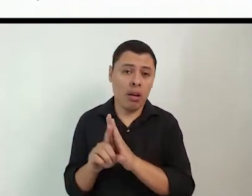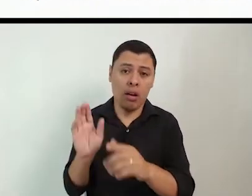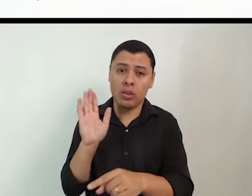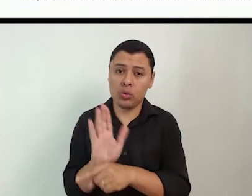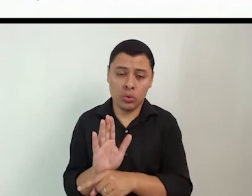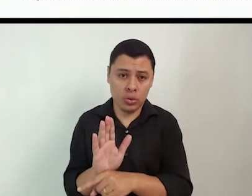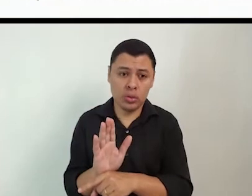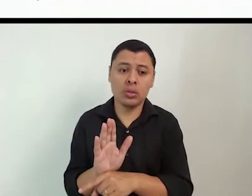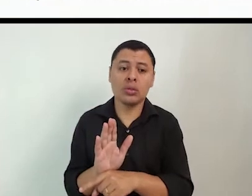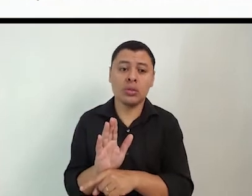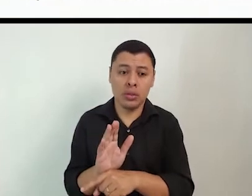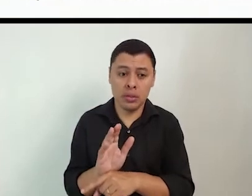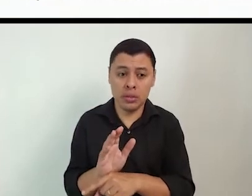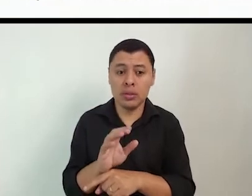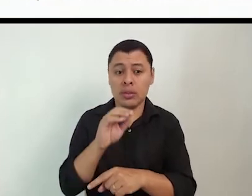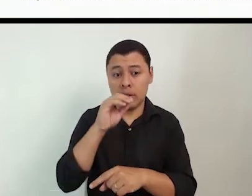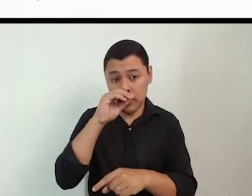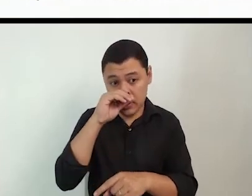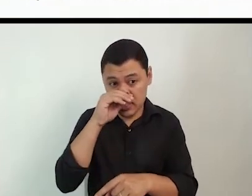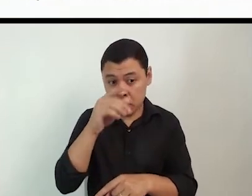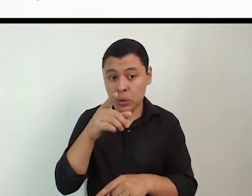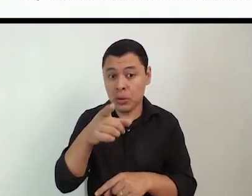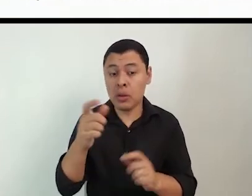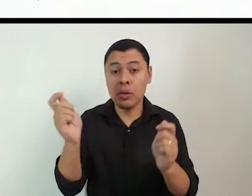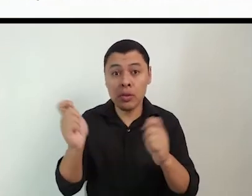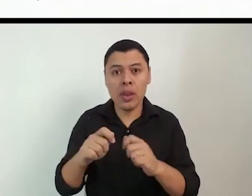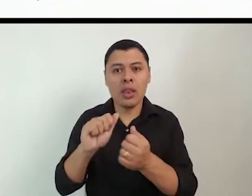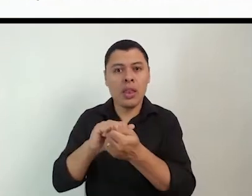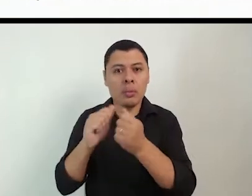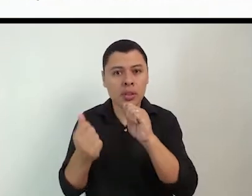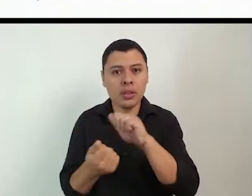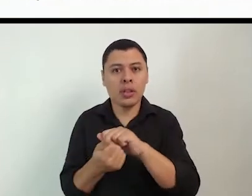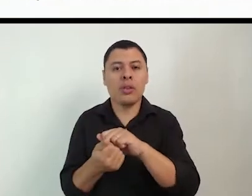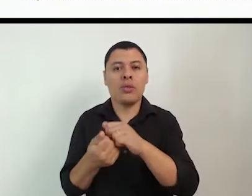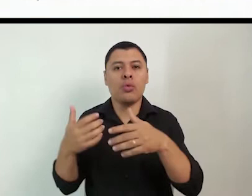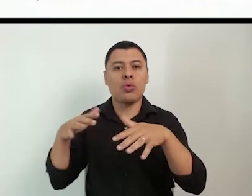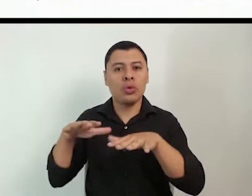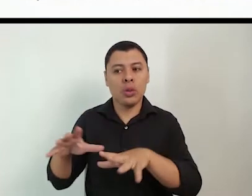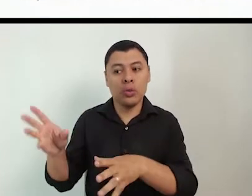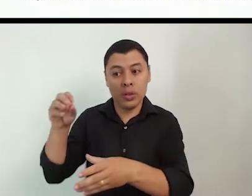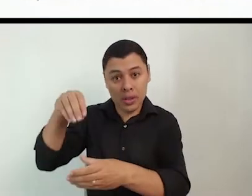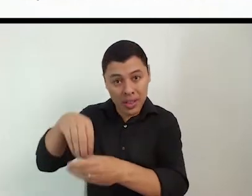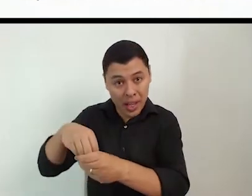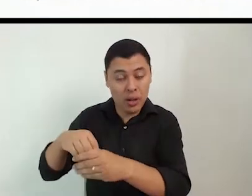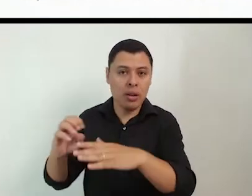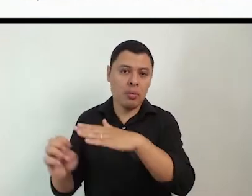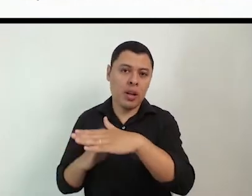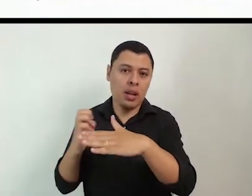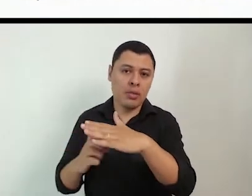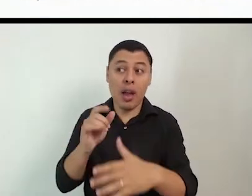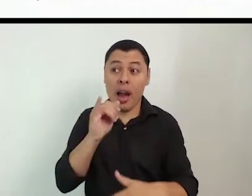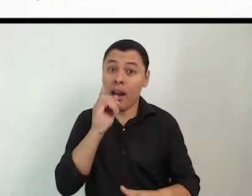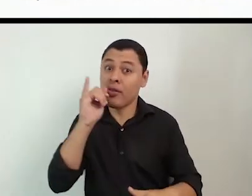que basicamente são a possibilidade de ter realmente uma adaptação e uma inclusão fornecida pela empresa, né?